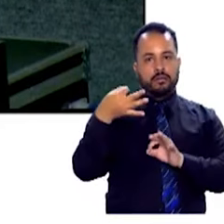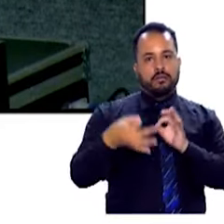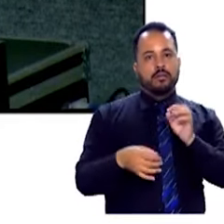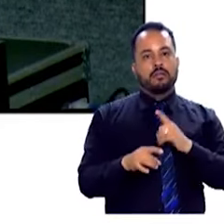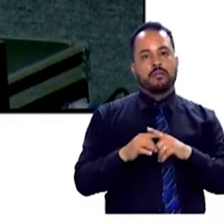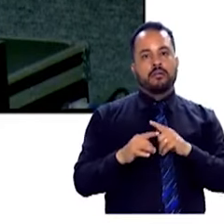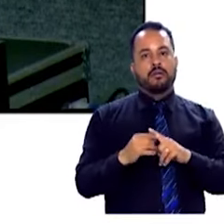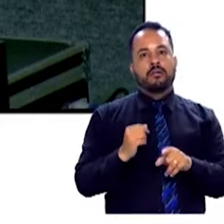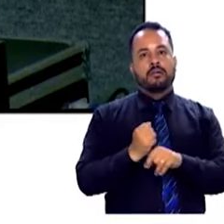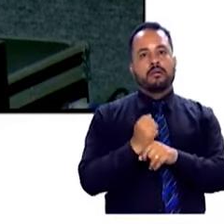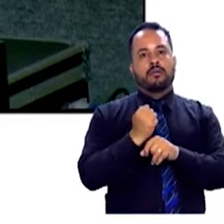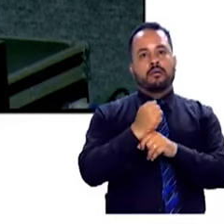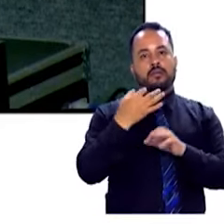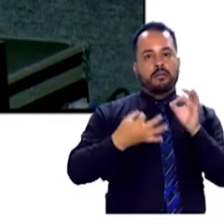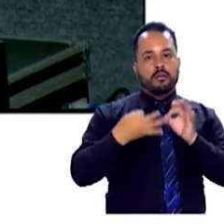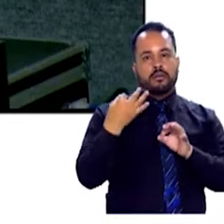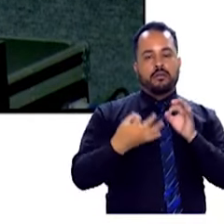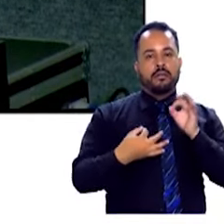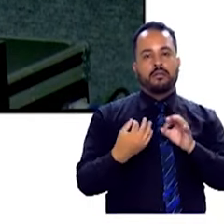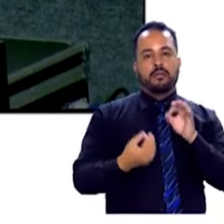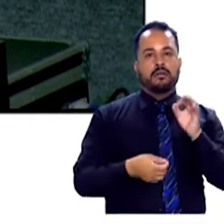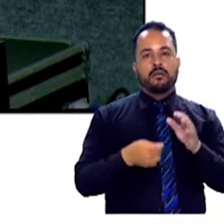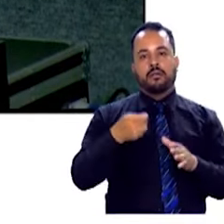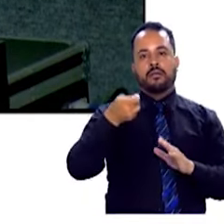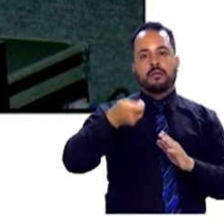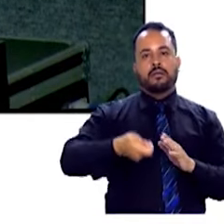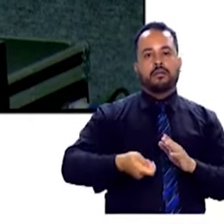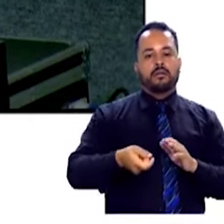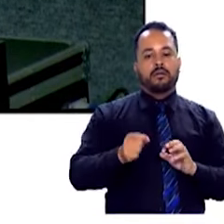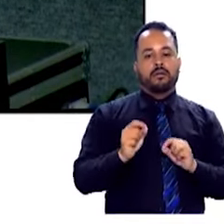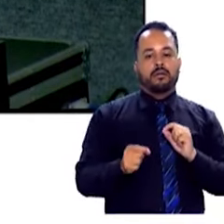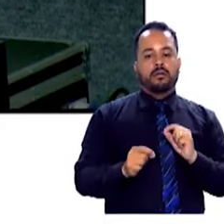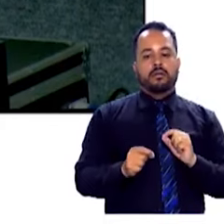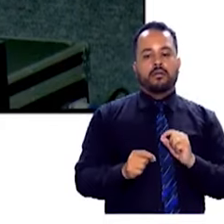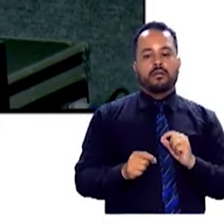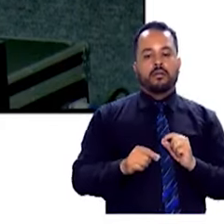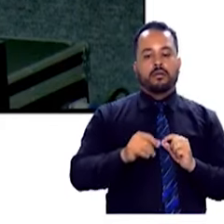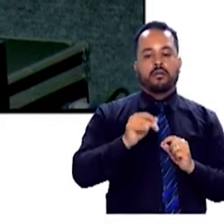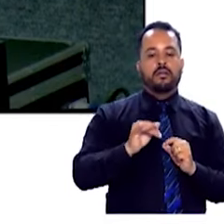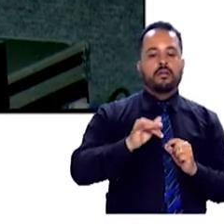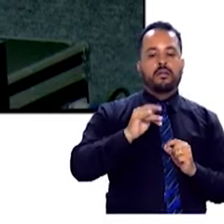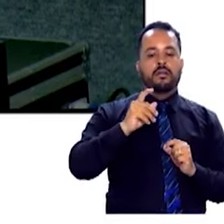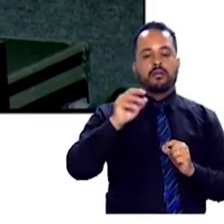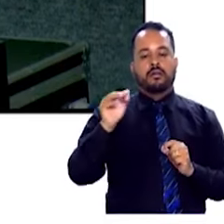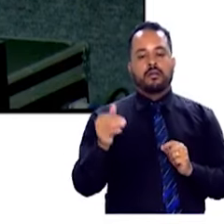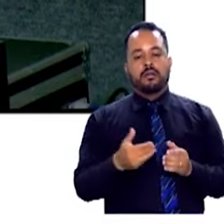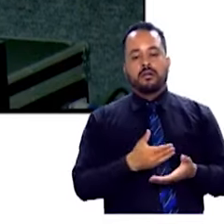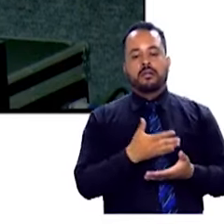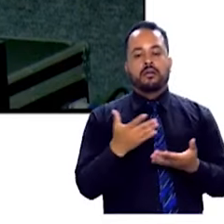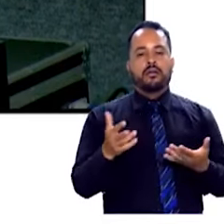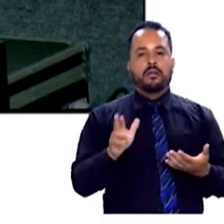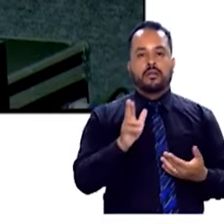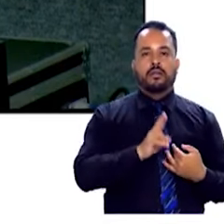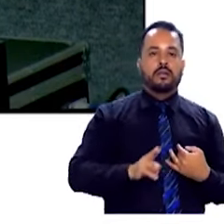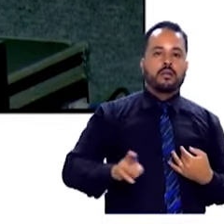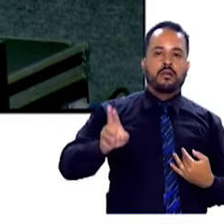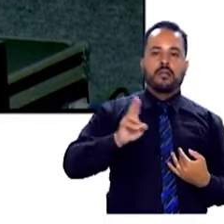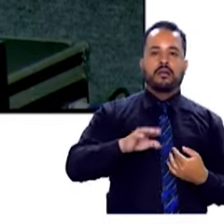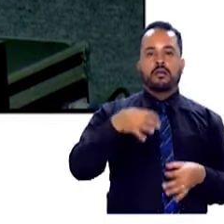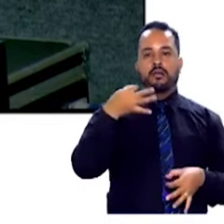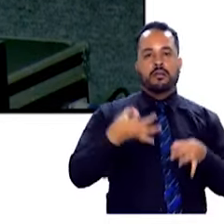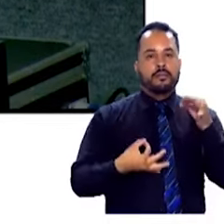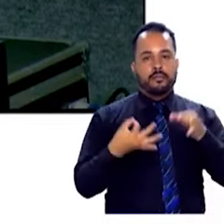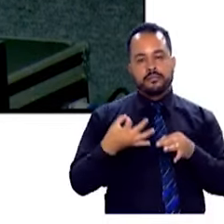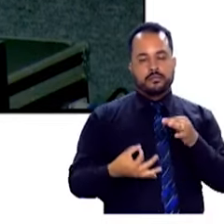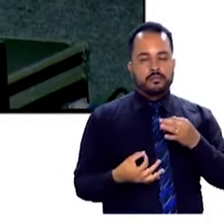pela decisão do juiz esse caso procedência ou improcedência E aí nós usamos o que o juiz disse o que os juízes